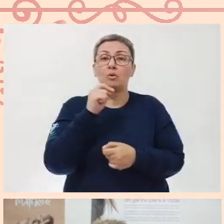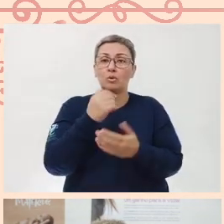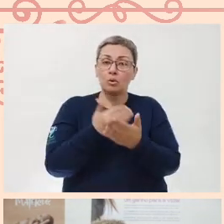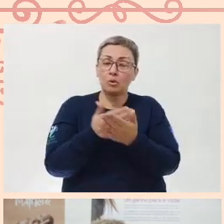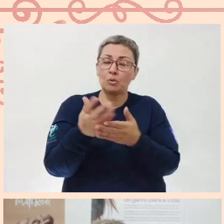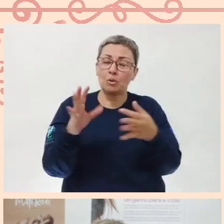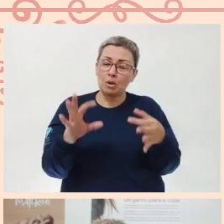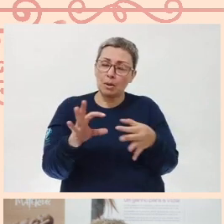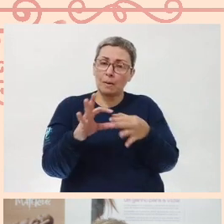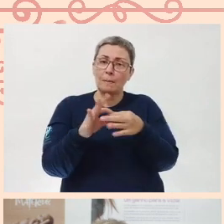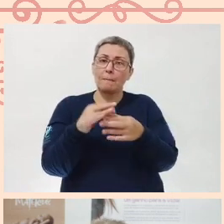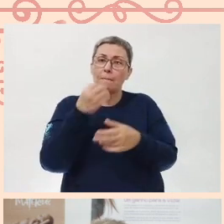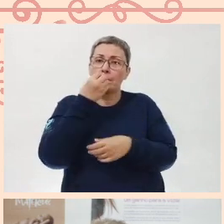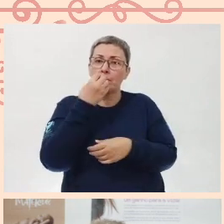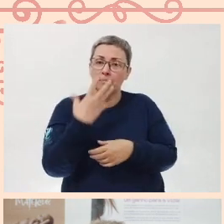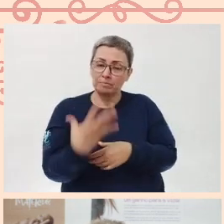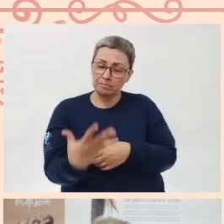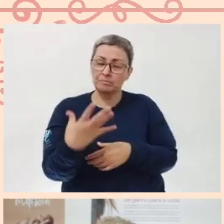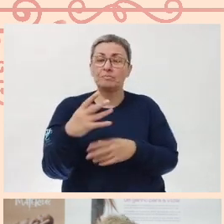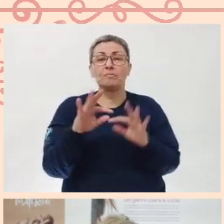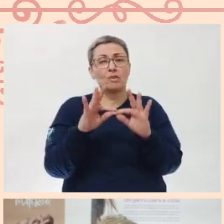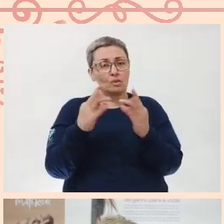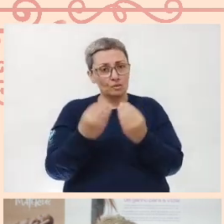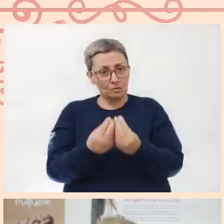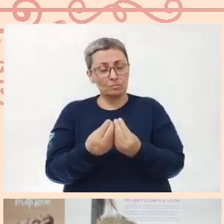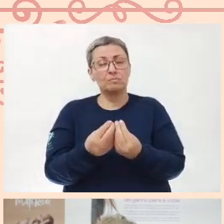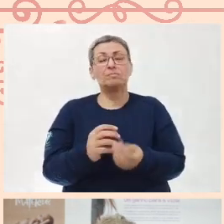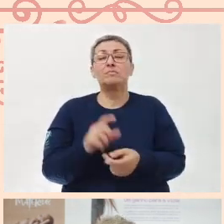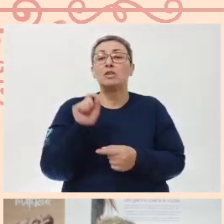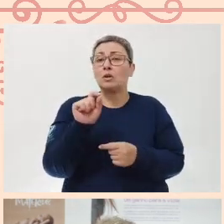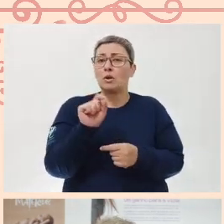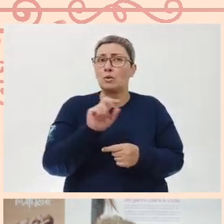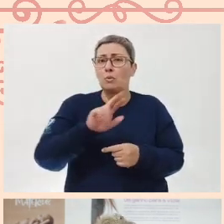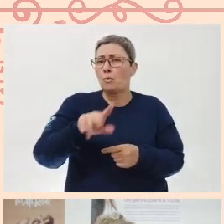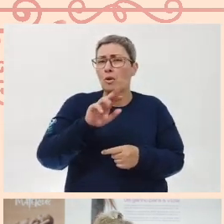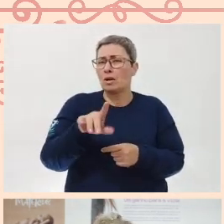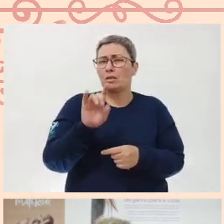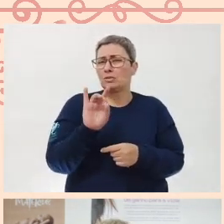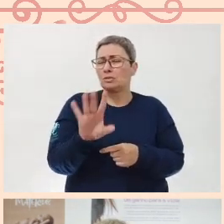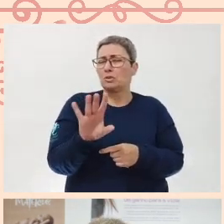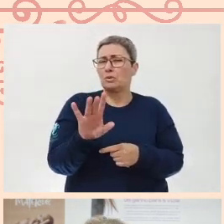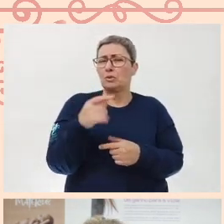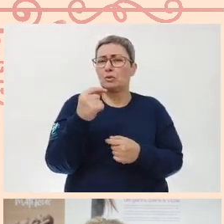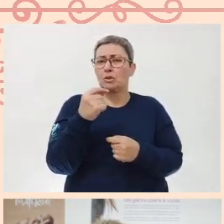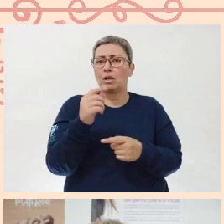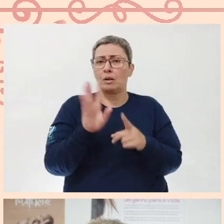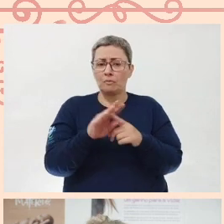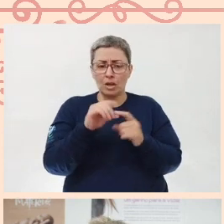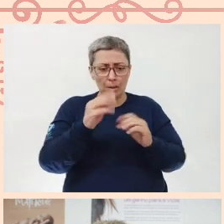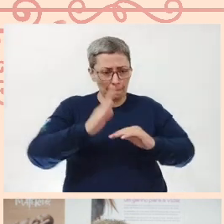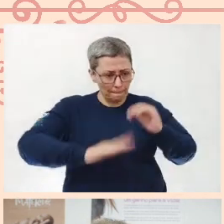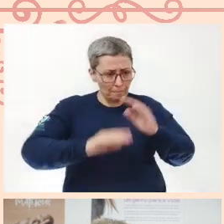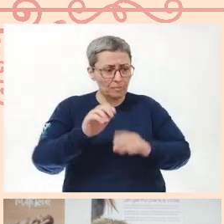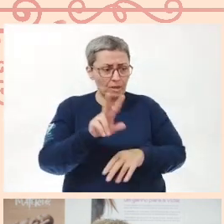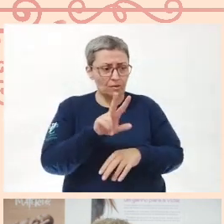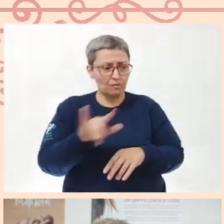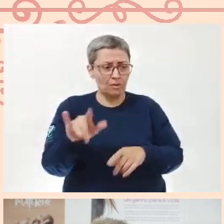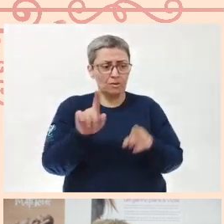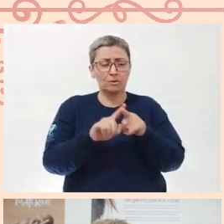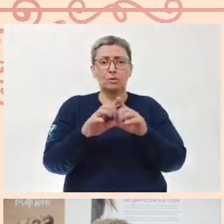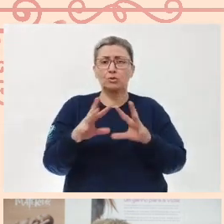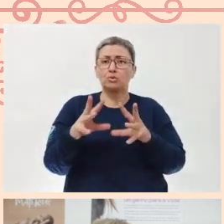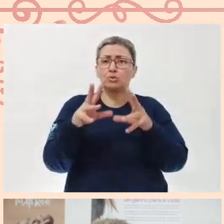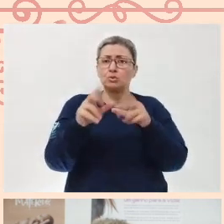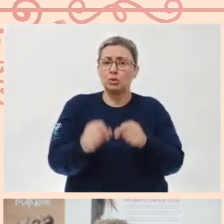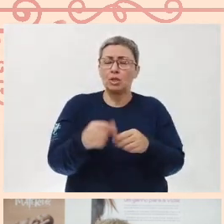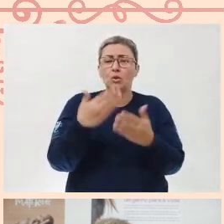conseguimos criar um vínculo muito bom com essa família, que não só colocará em prática tudo